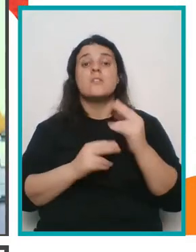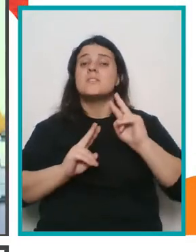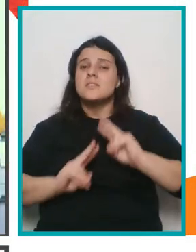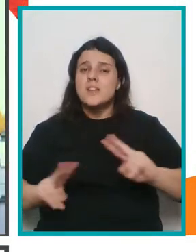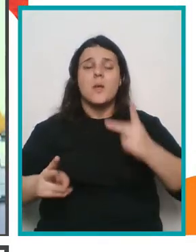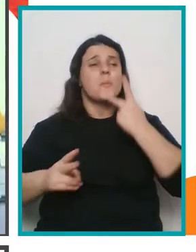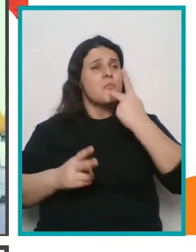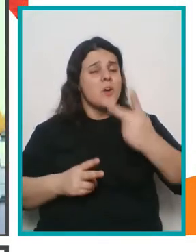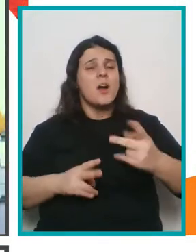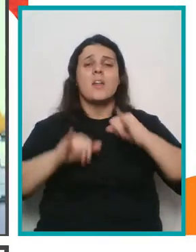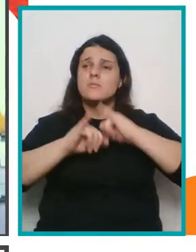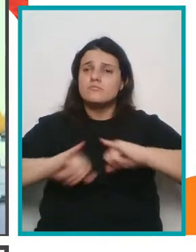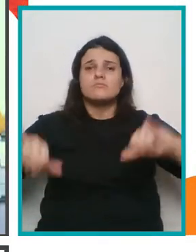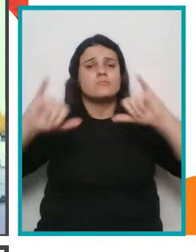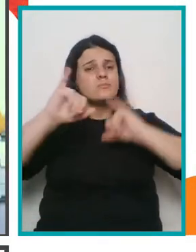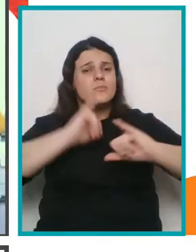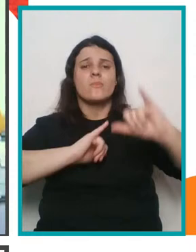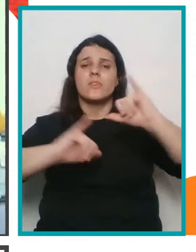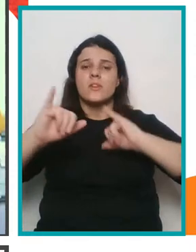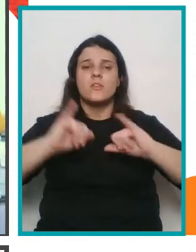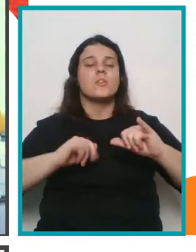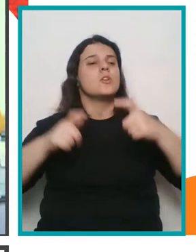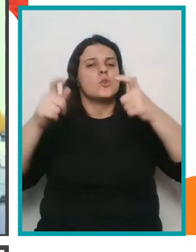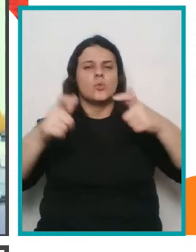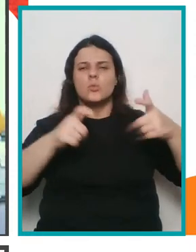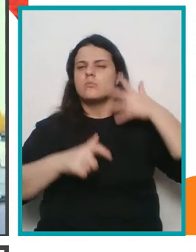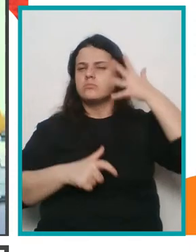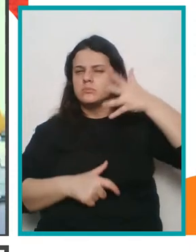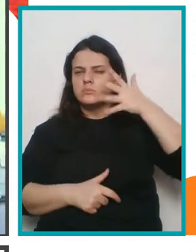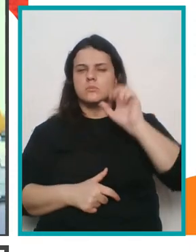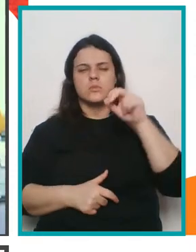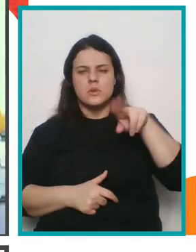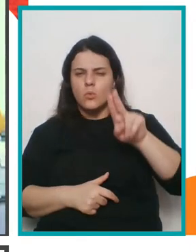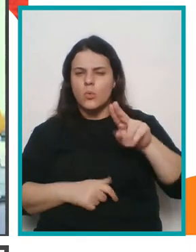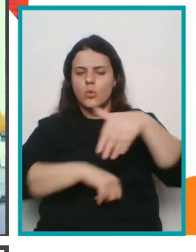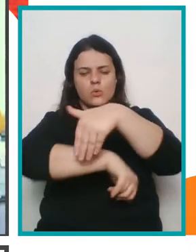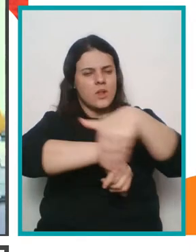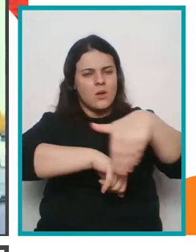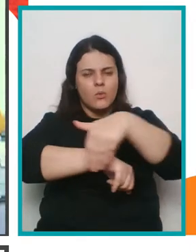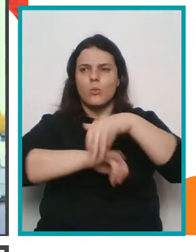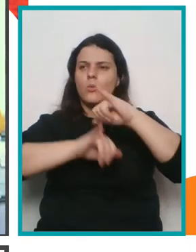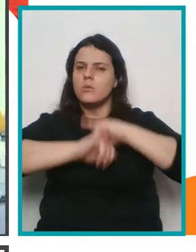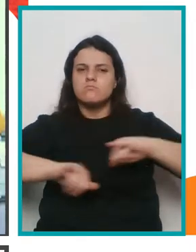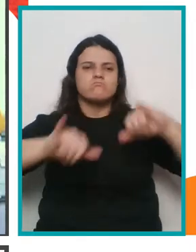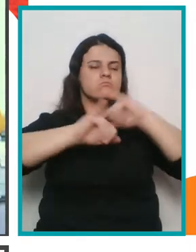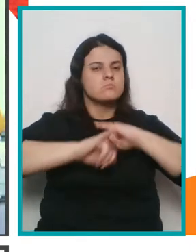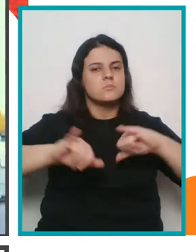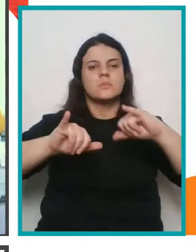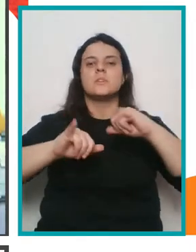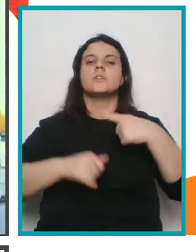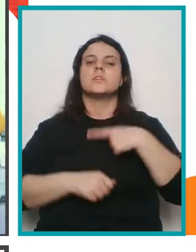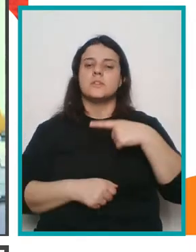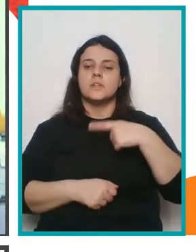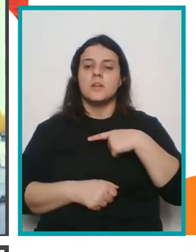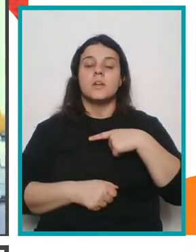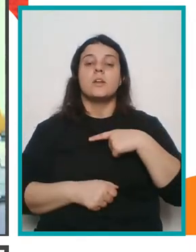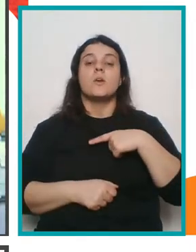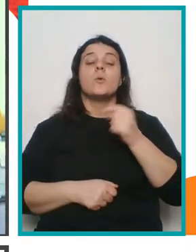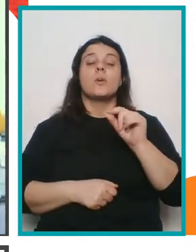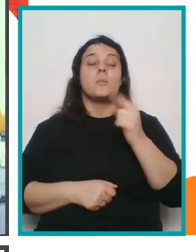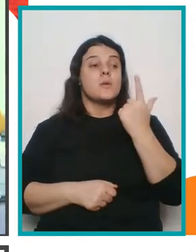trazendo isso, né? Que a gente tem que olhar para o consumo que a gente faz, ver de onde vem essas coisas, as coisas que a gente